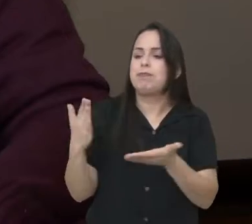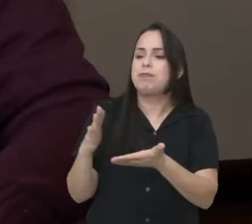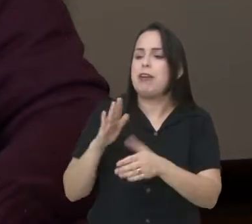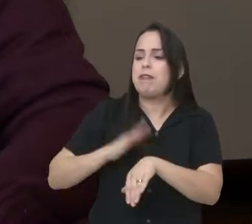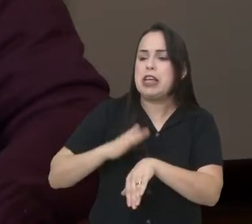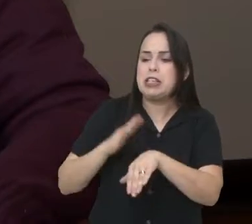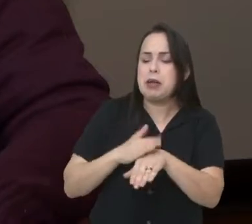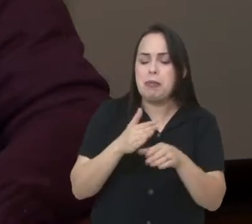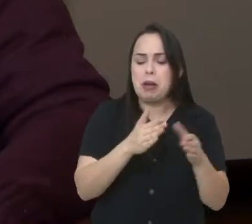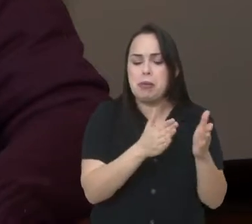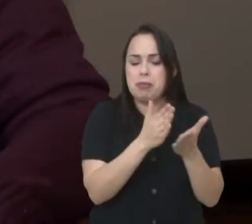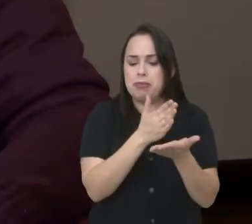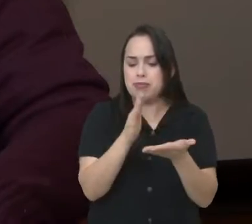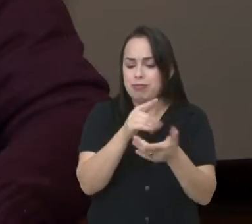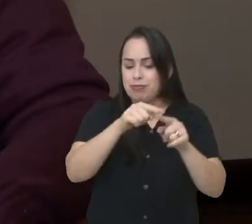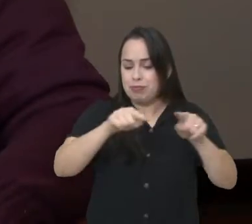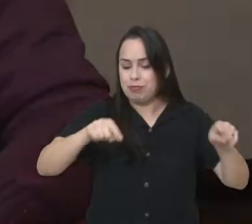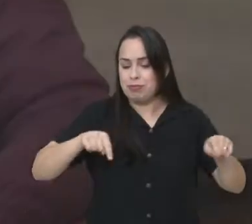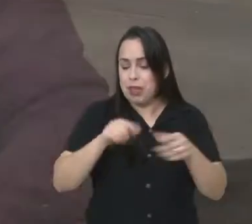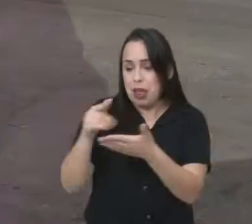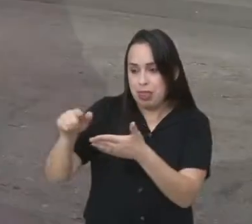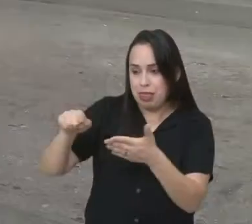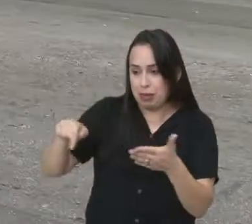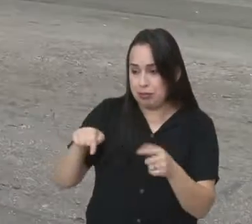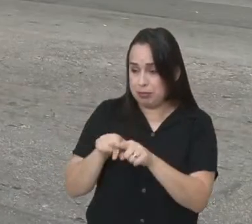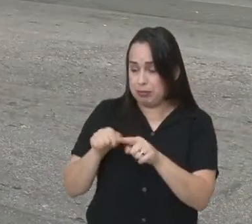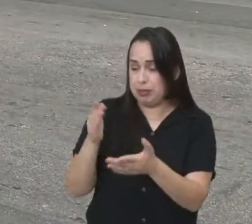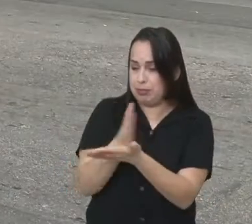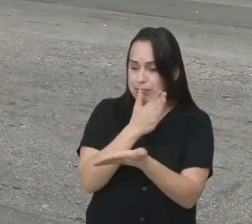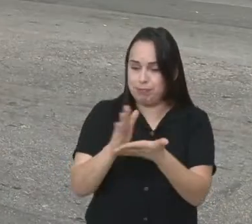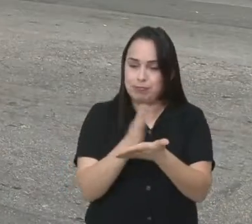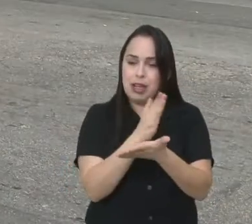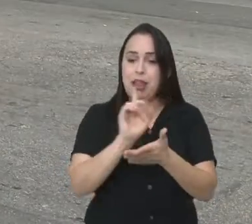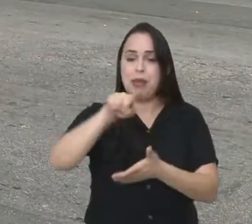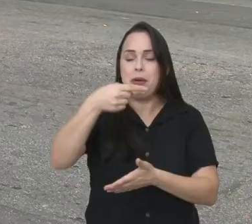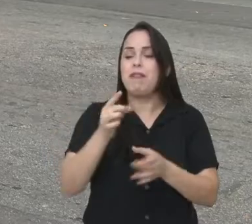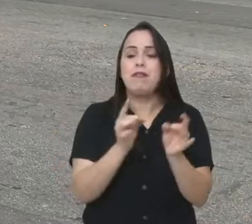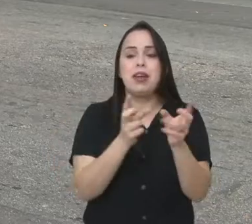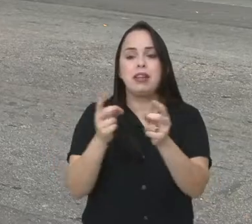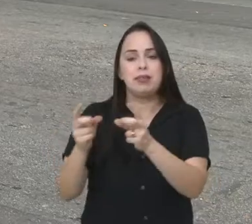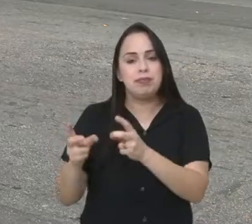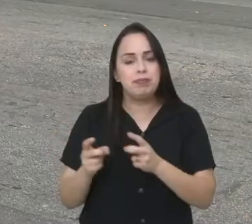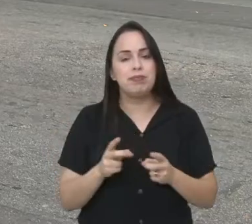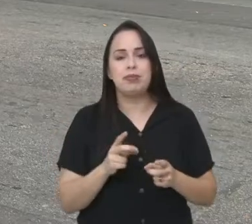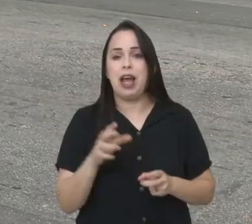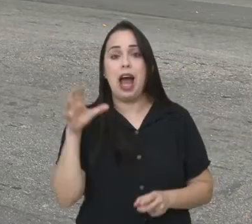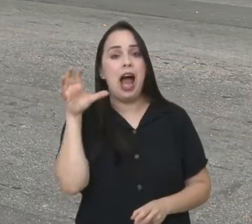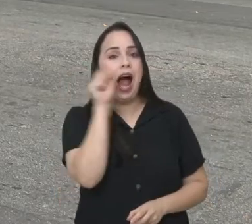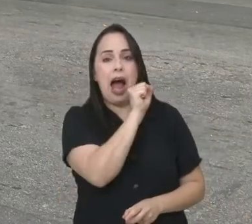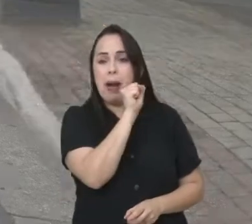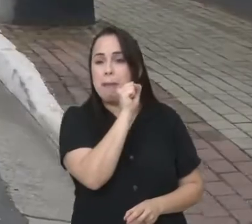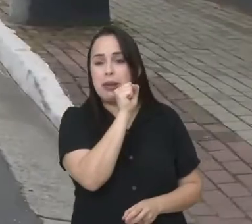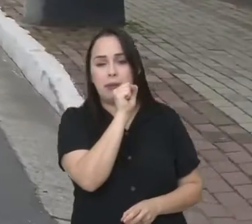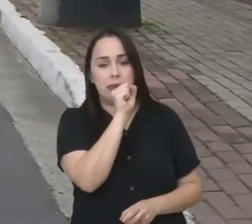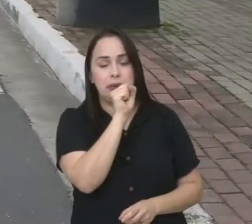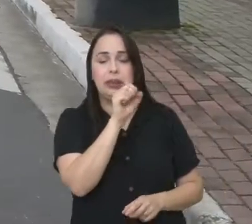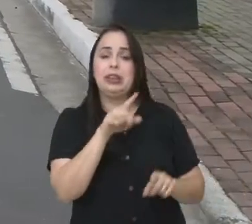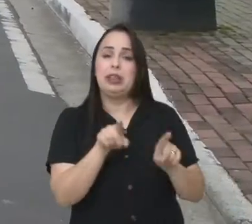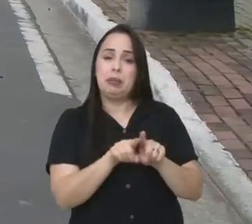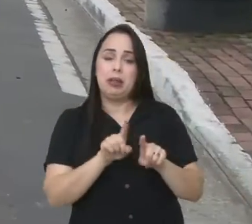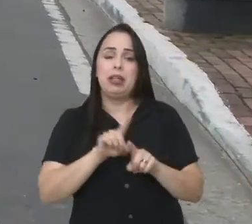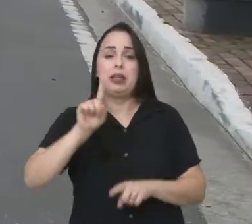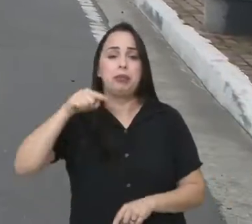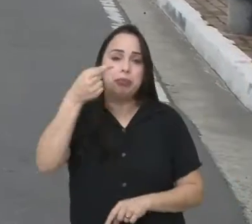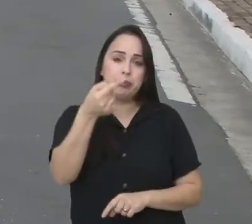vou viver de aluguel. E foi o que ele fez. Vendeu, picou tudo em lote, foi rapidinho, vendeu tudo. Depois, com o